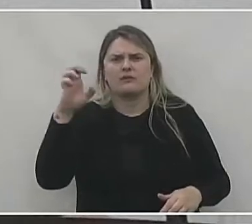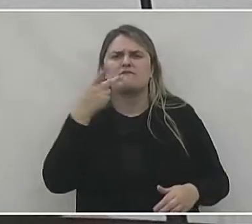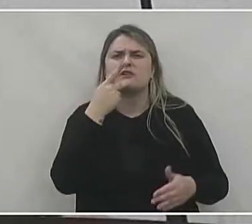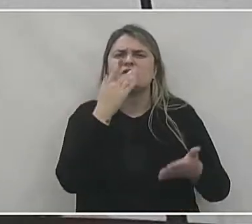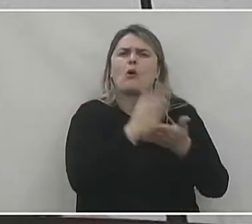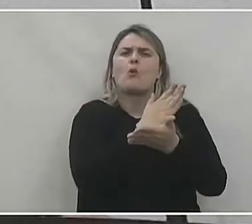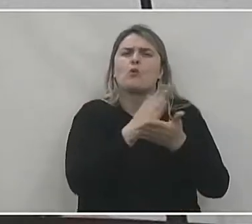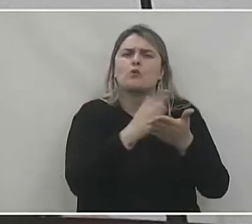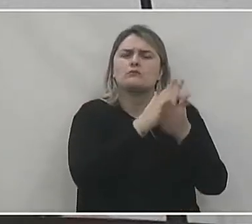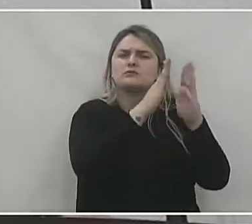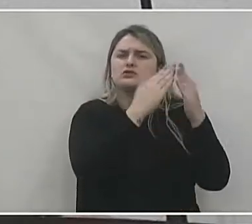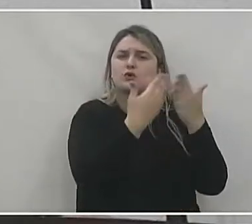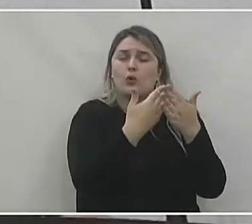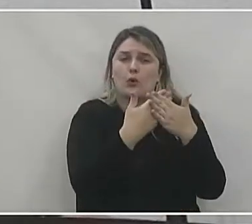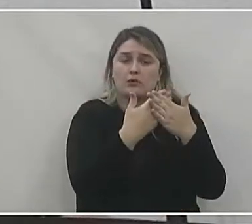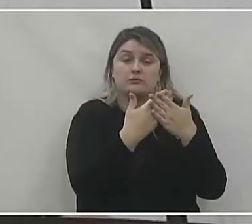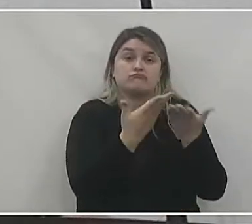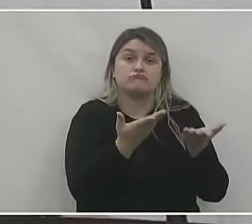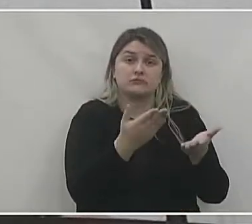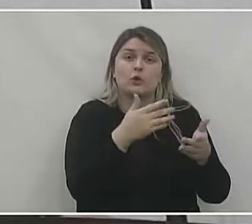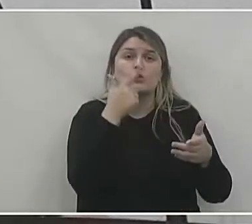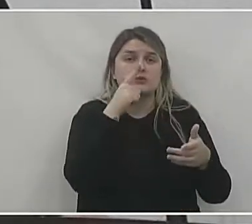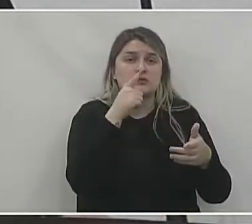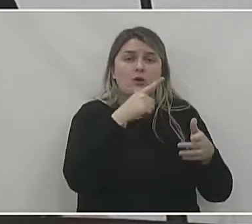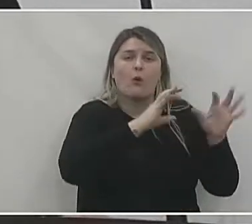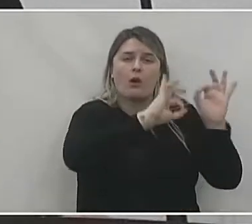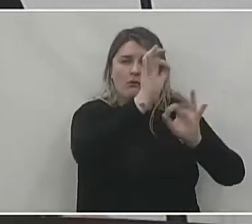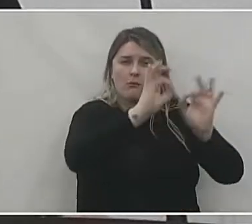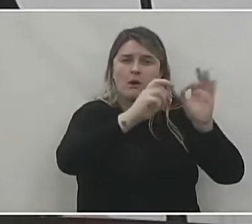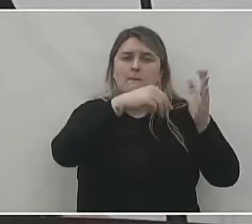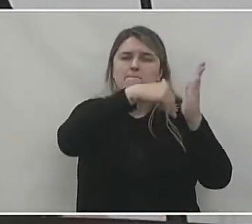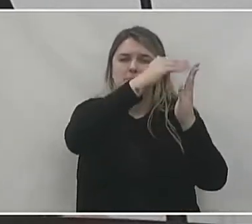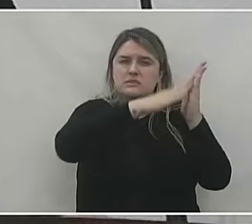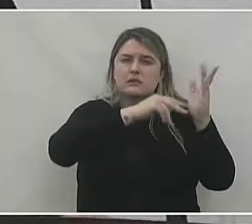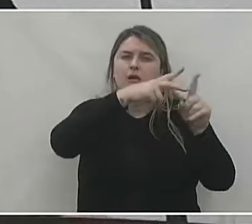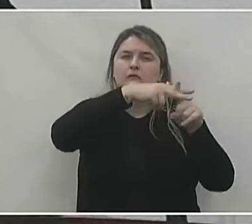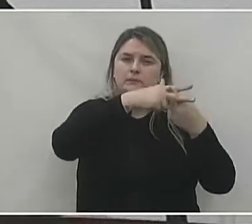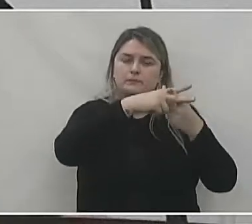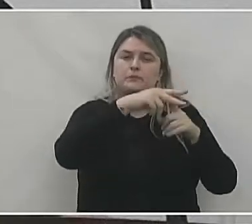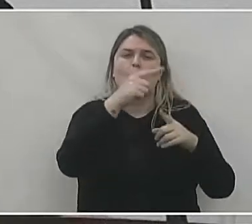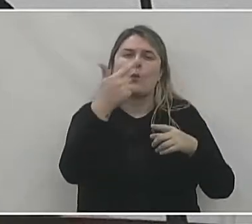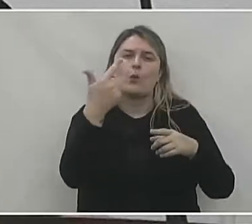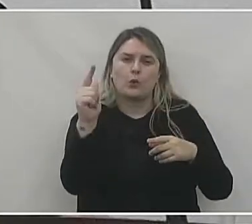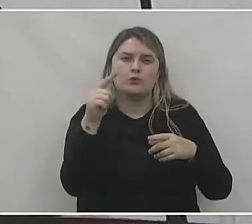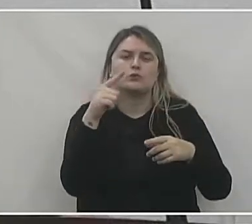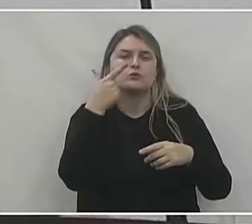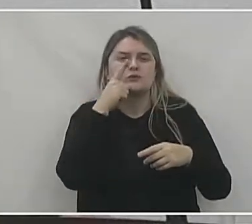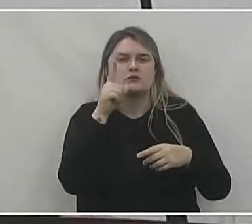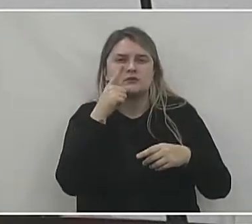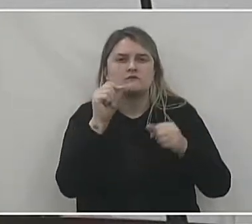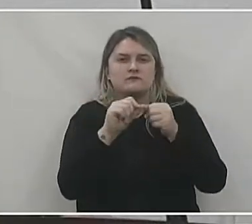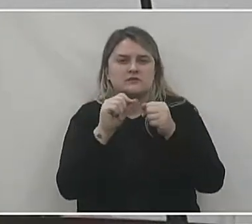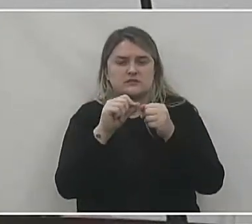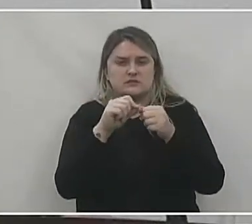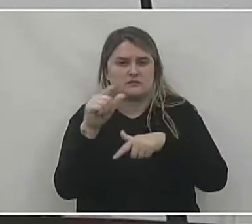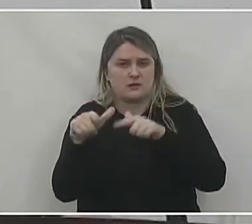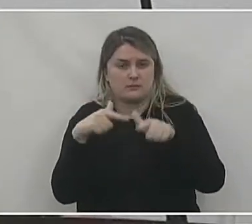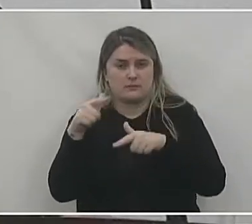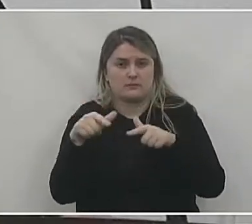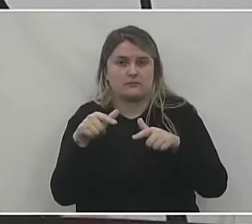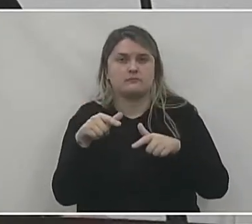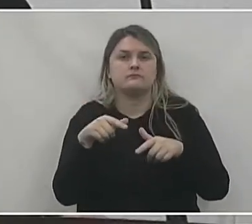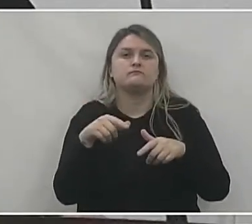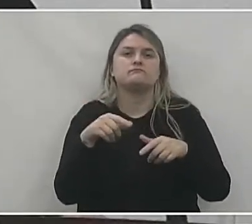todas. Um outro serviço que nós vamos prestar, e eu quero falar aqui aos senhores vereadores também, é que